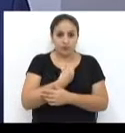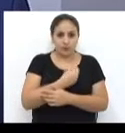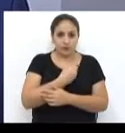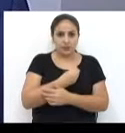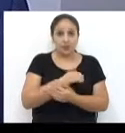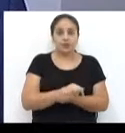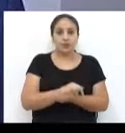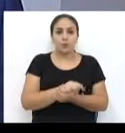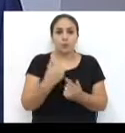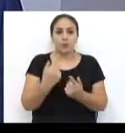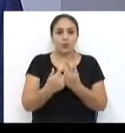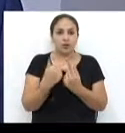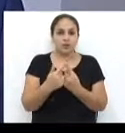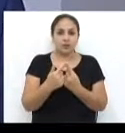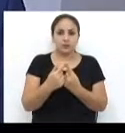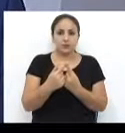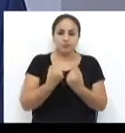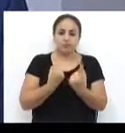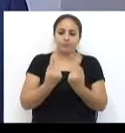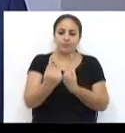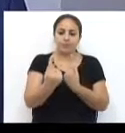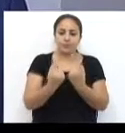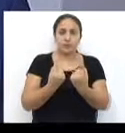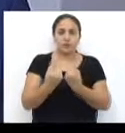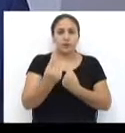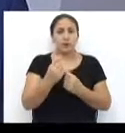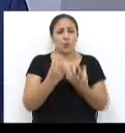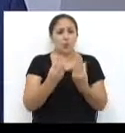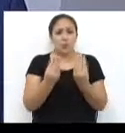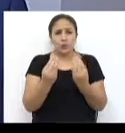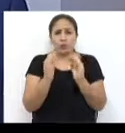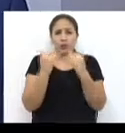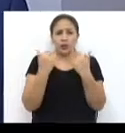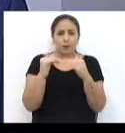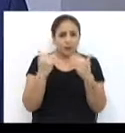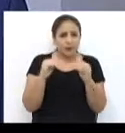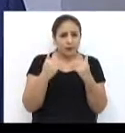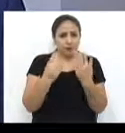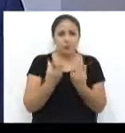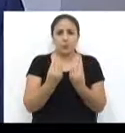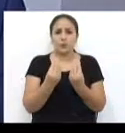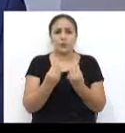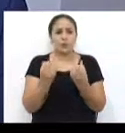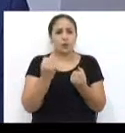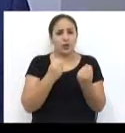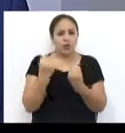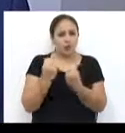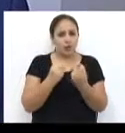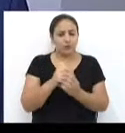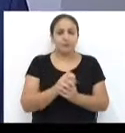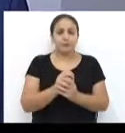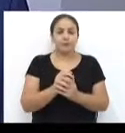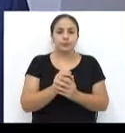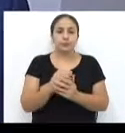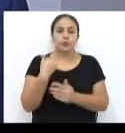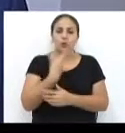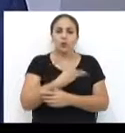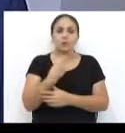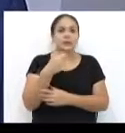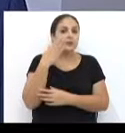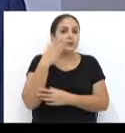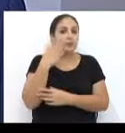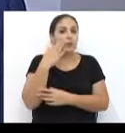em virtude das pistas simples? Um grande número de caminhões transitando, um grande número de veículos. Então nós queremos saber isso, nós